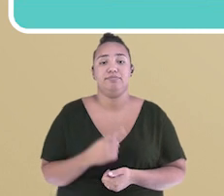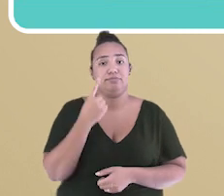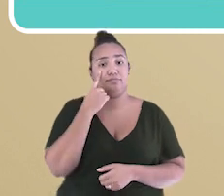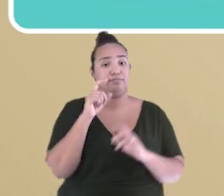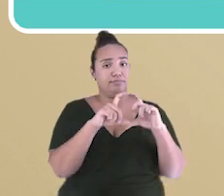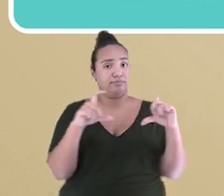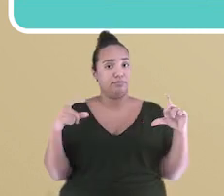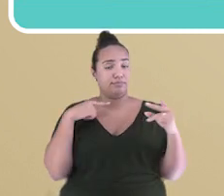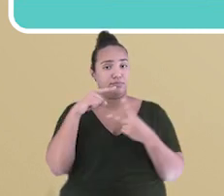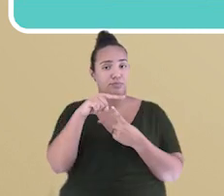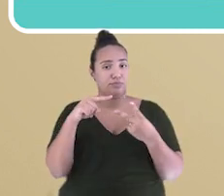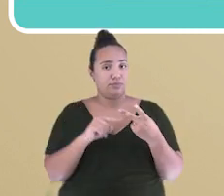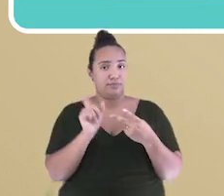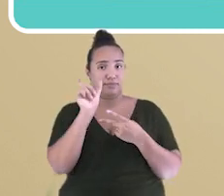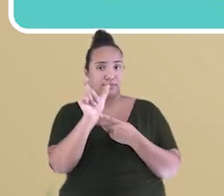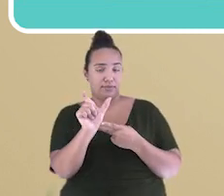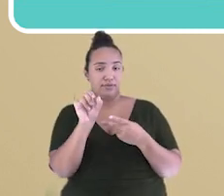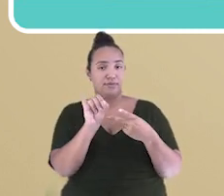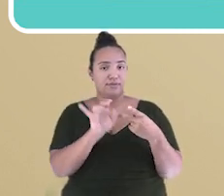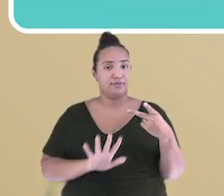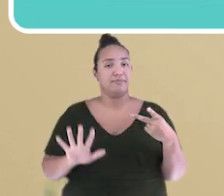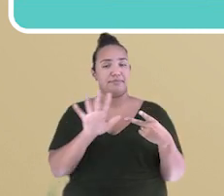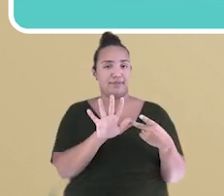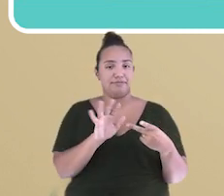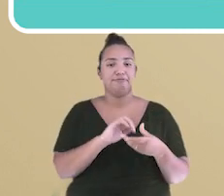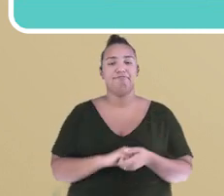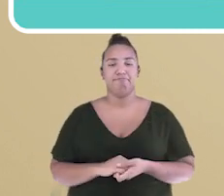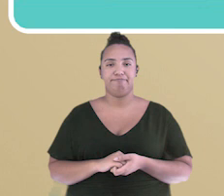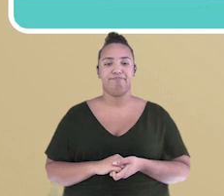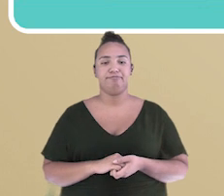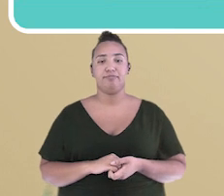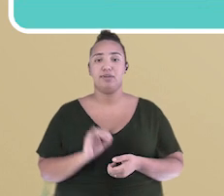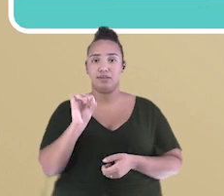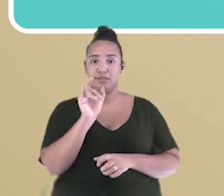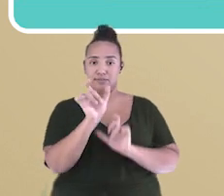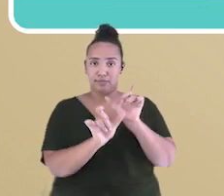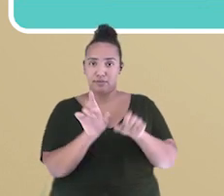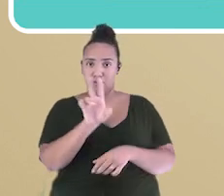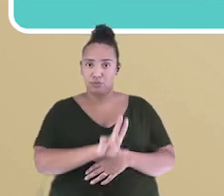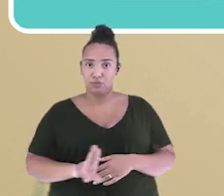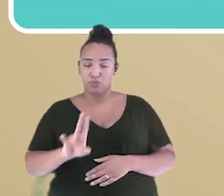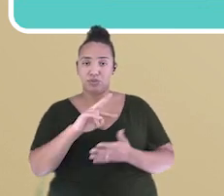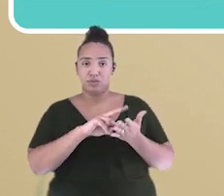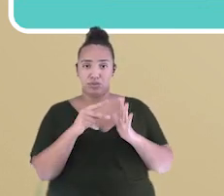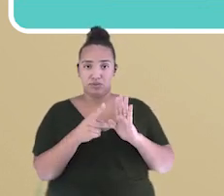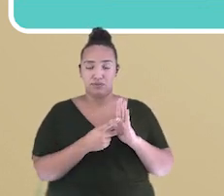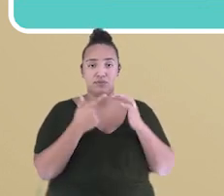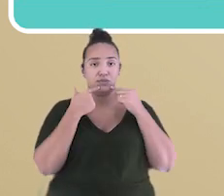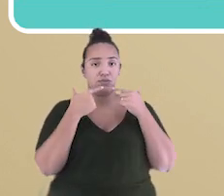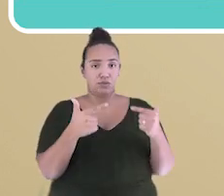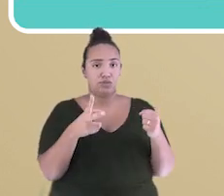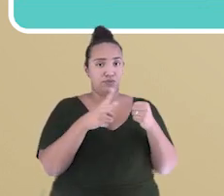as duas, palavras mais imagens. Quando usamos as palavras, falamos que utilizamos a